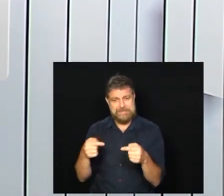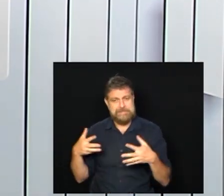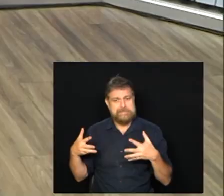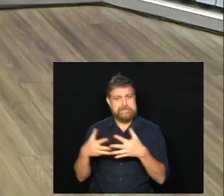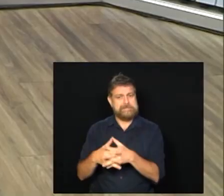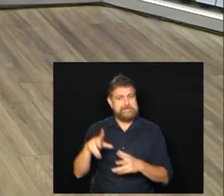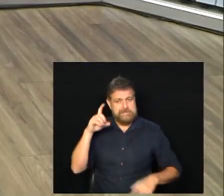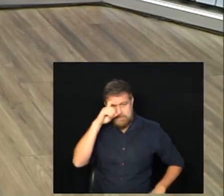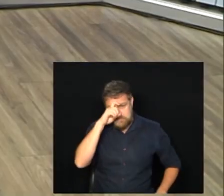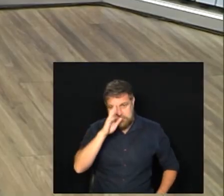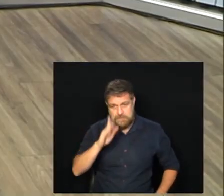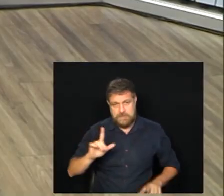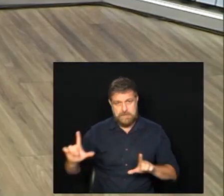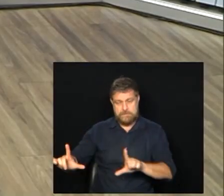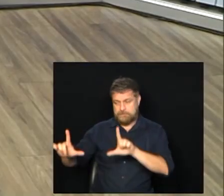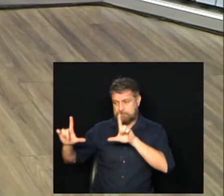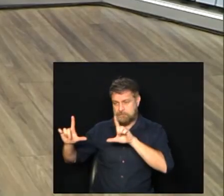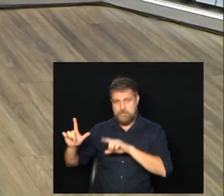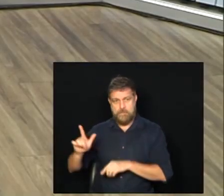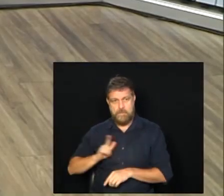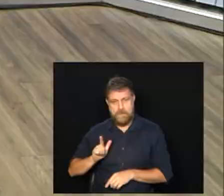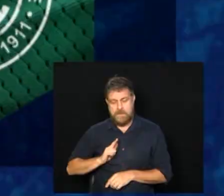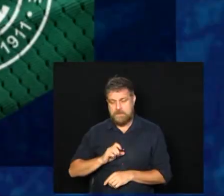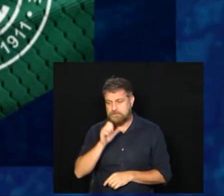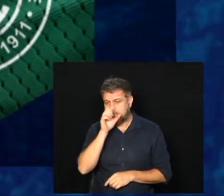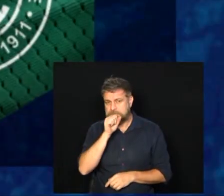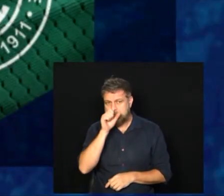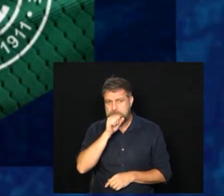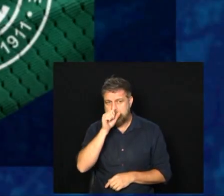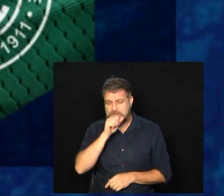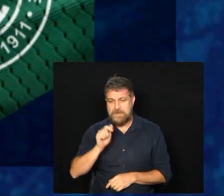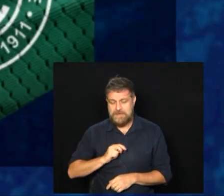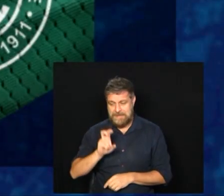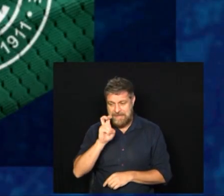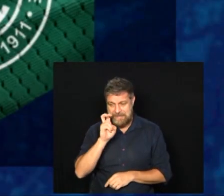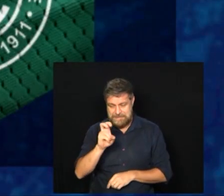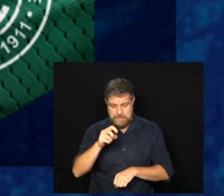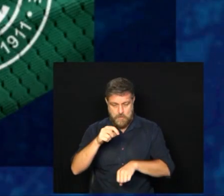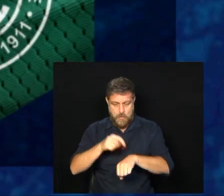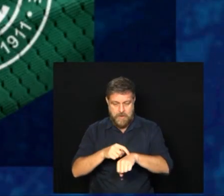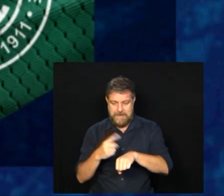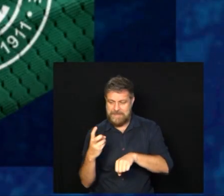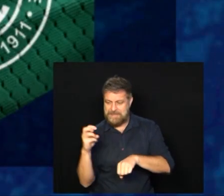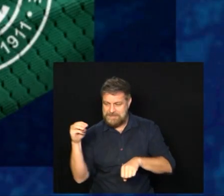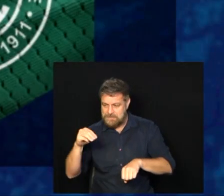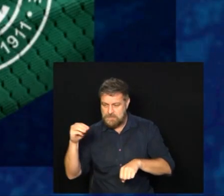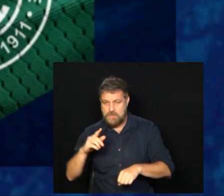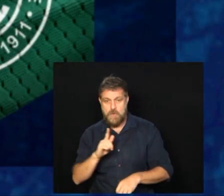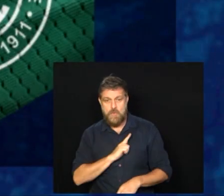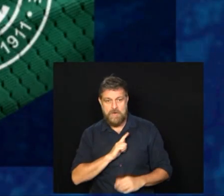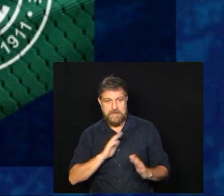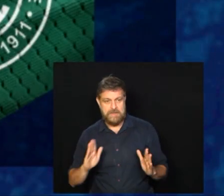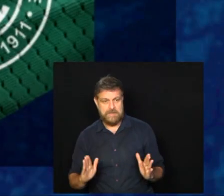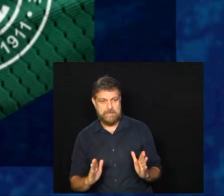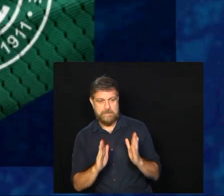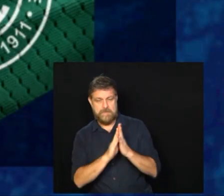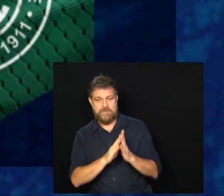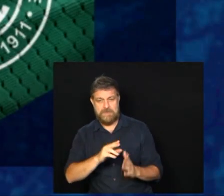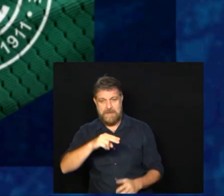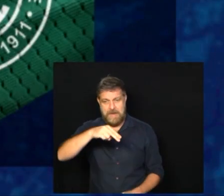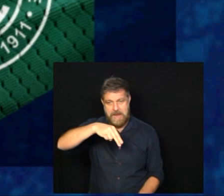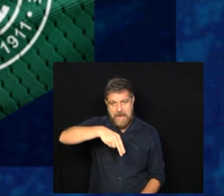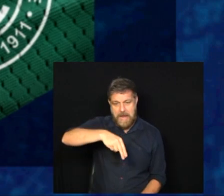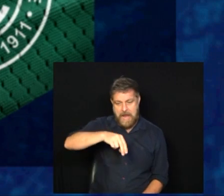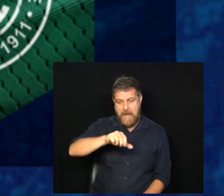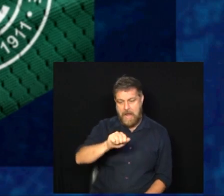complicado, já está aqui na minha tela, olha só, no sabadão, 5h15 da tarde, o Guarani enfrenta o Náutico, e olha só